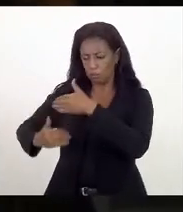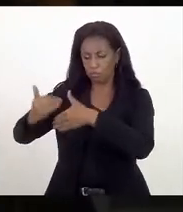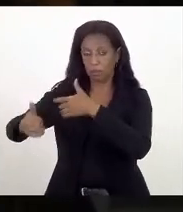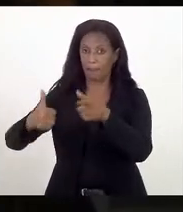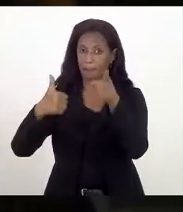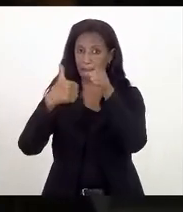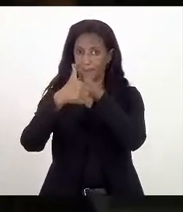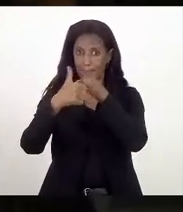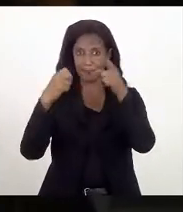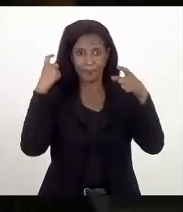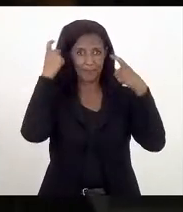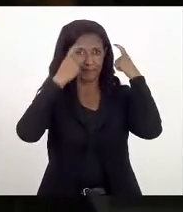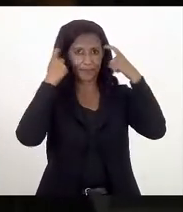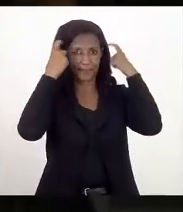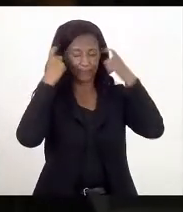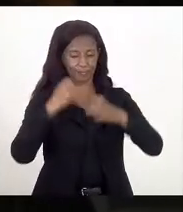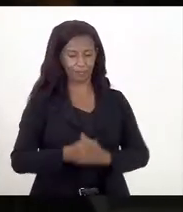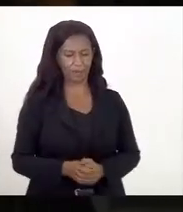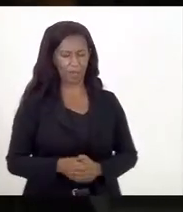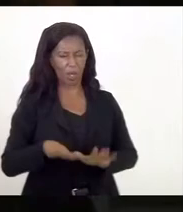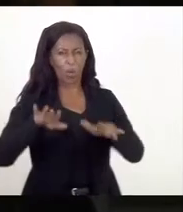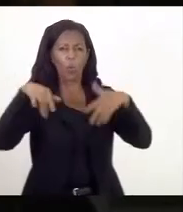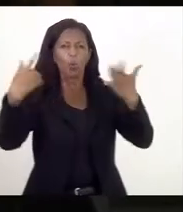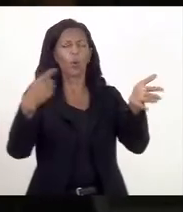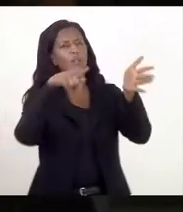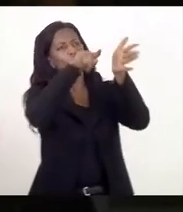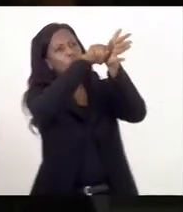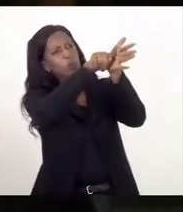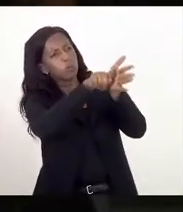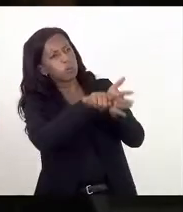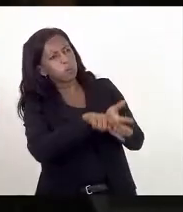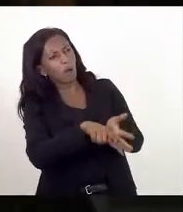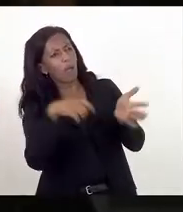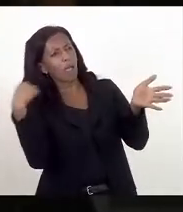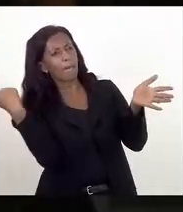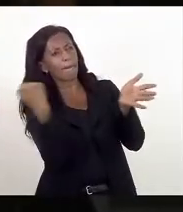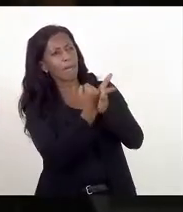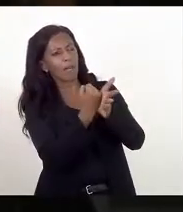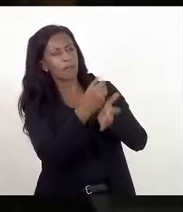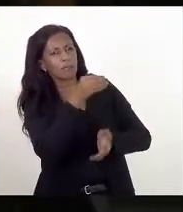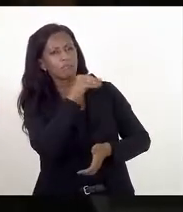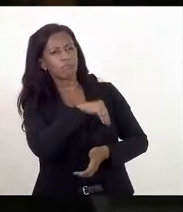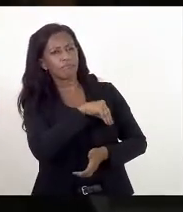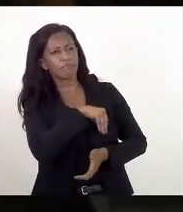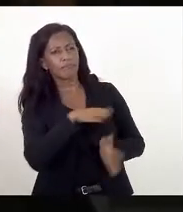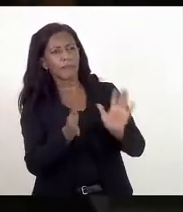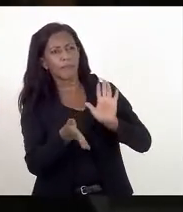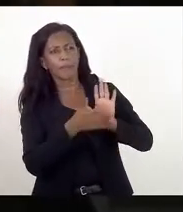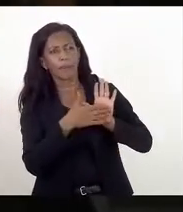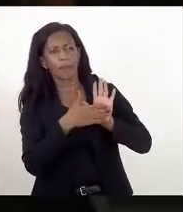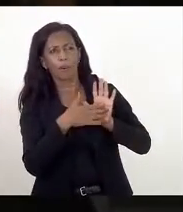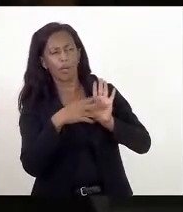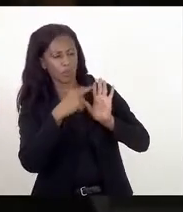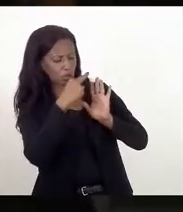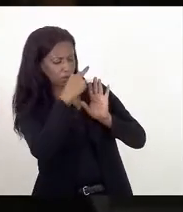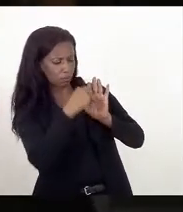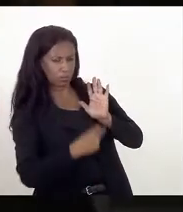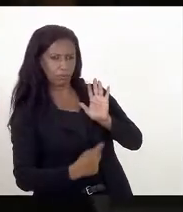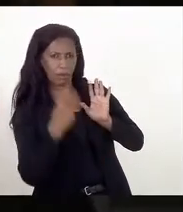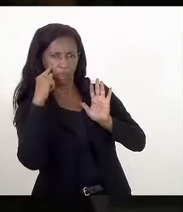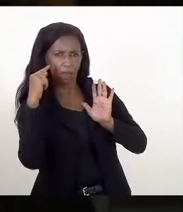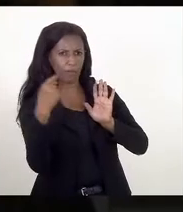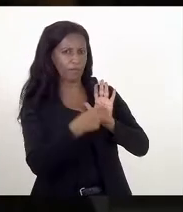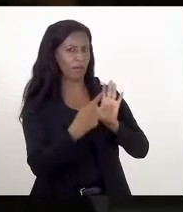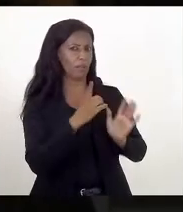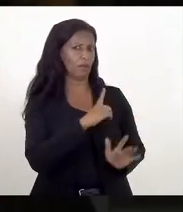preocupação. quando eu analisei o impacto orçamentário da presente proposta, eu vi que a